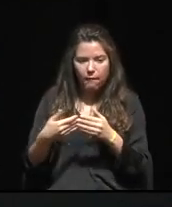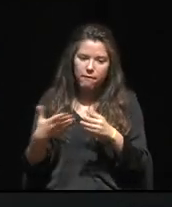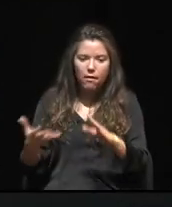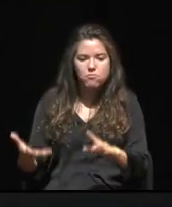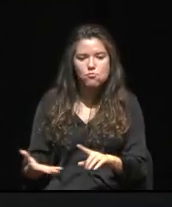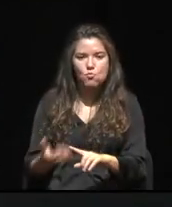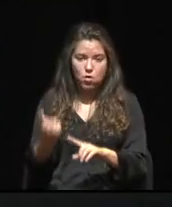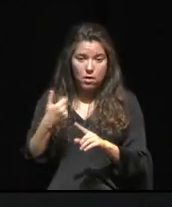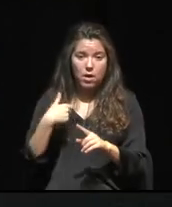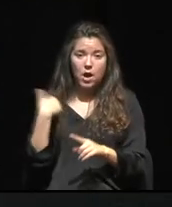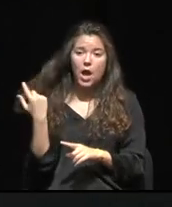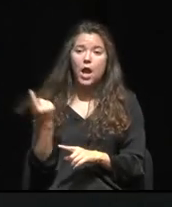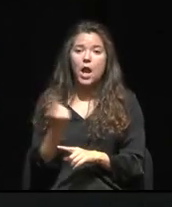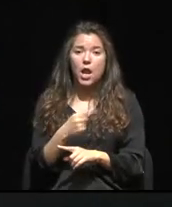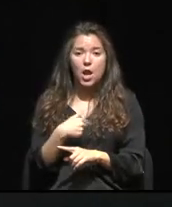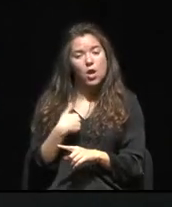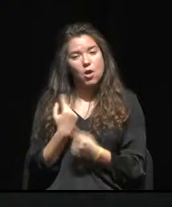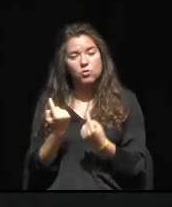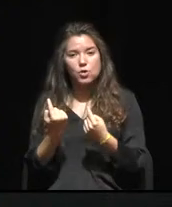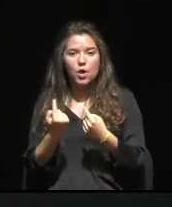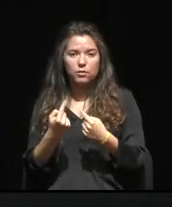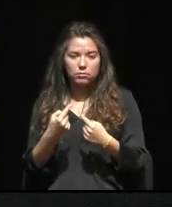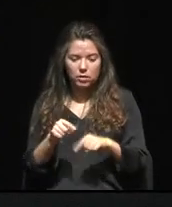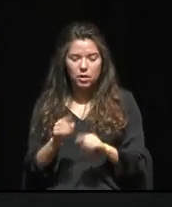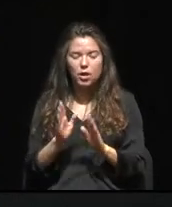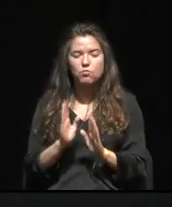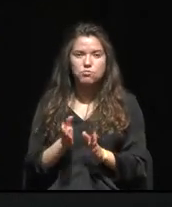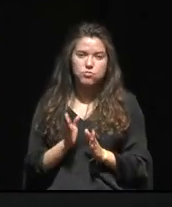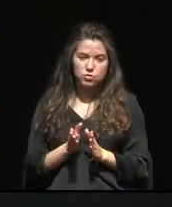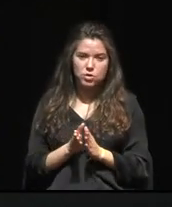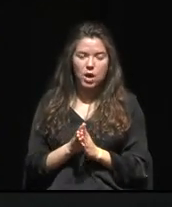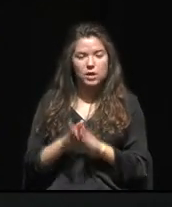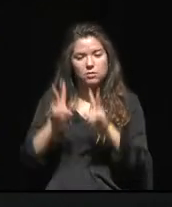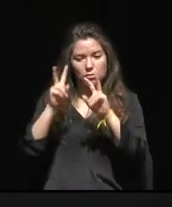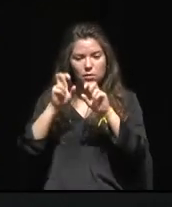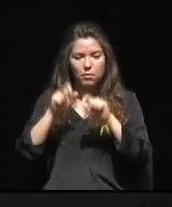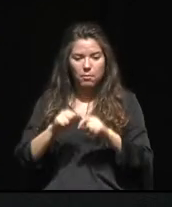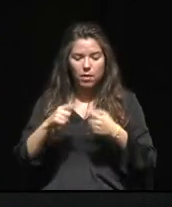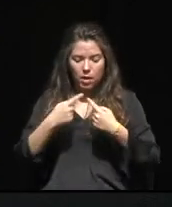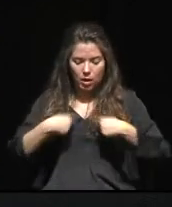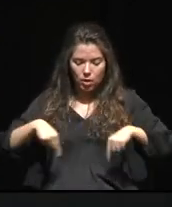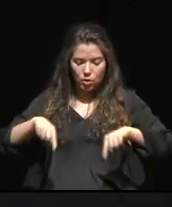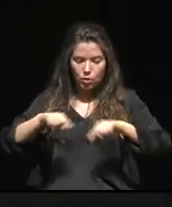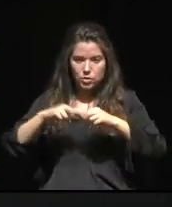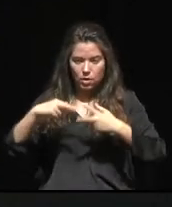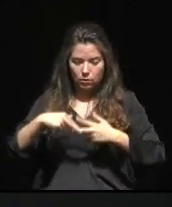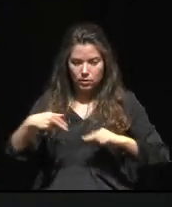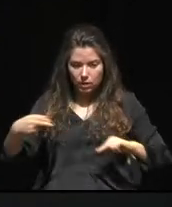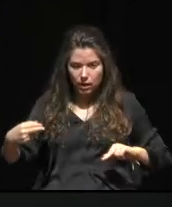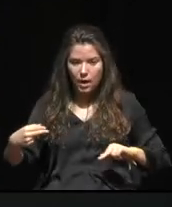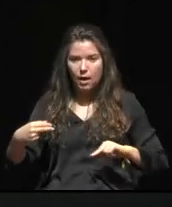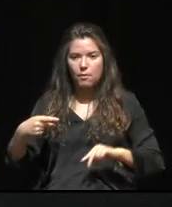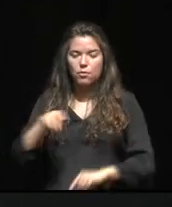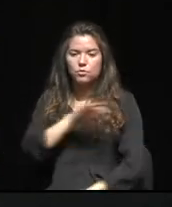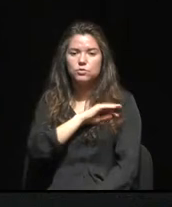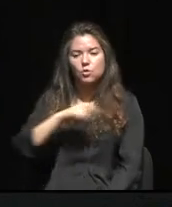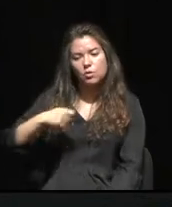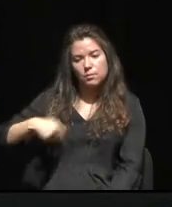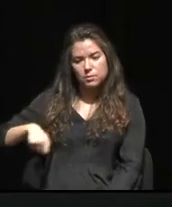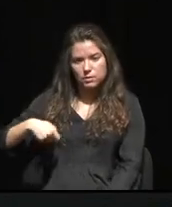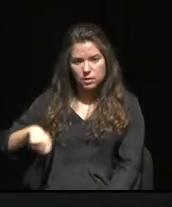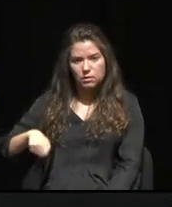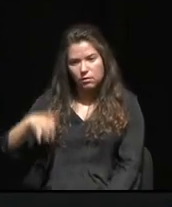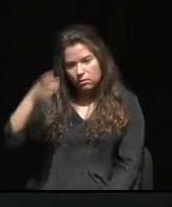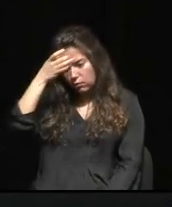eh nós tínhamos já agendado este assunto para uma reunião de câmara a perceção do senhor presidente depois de